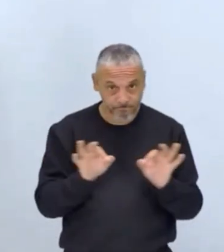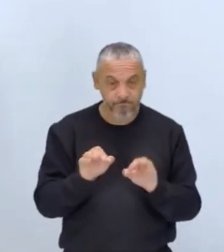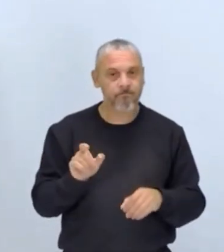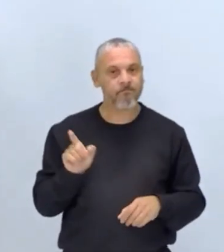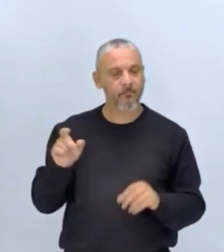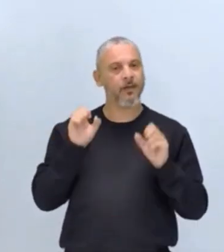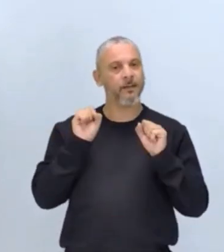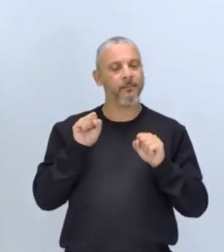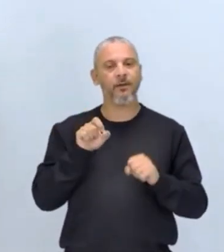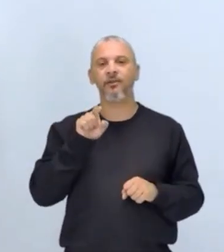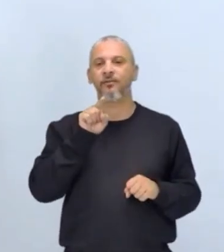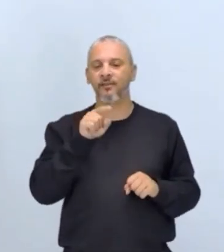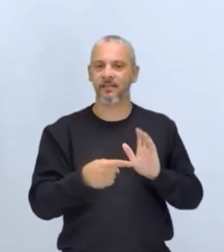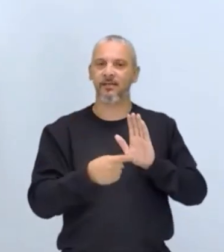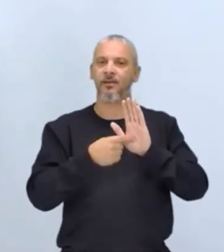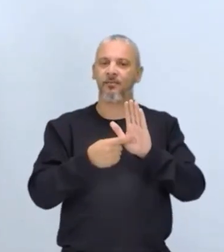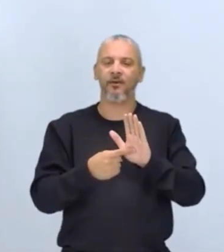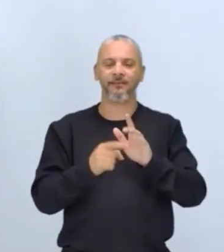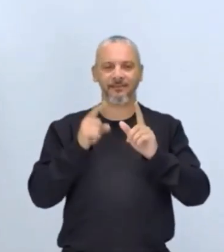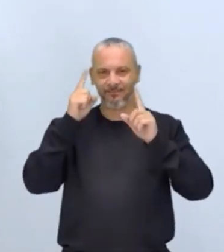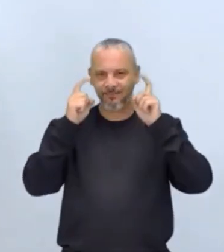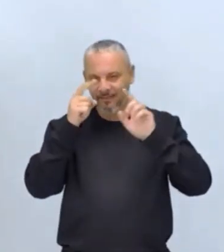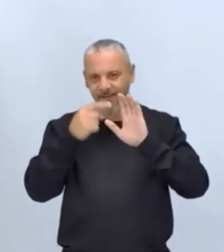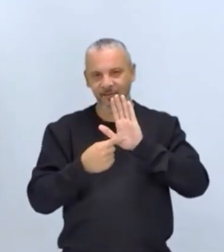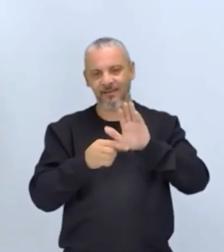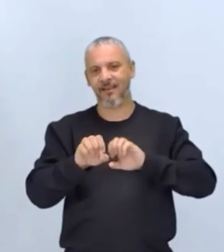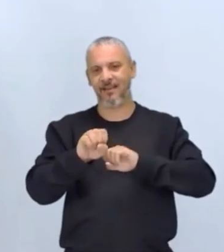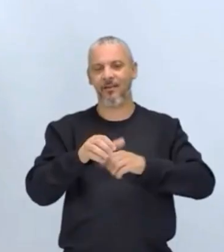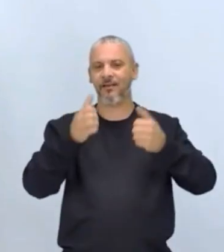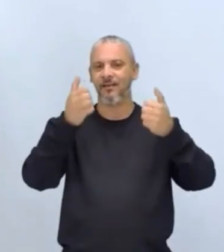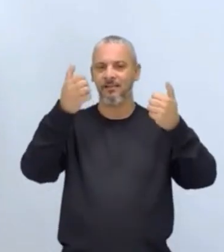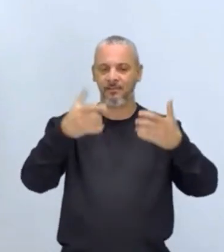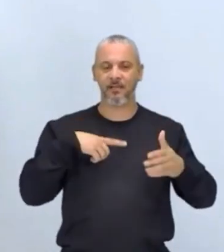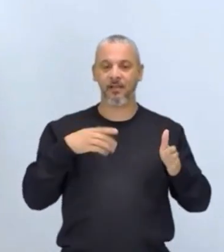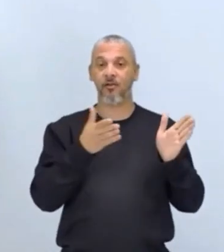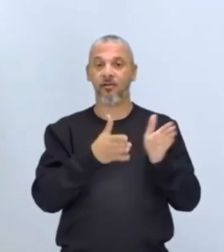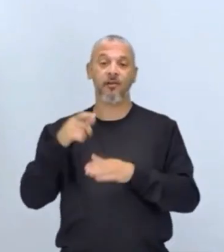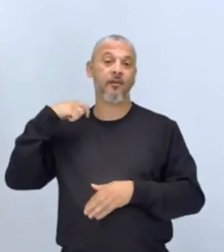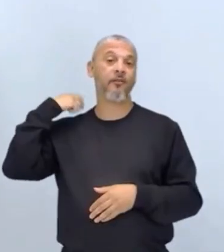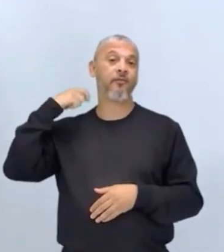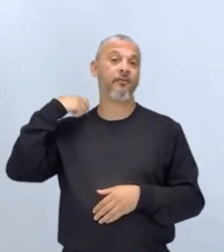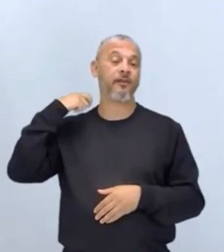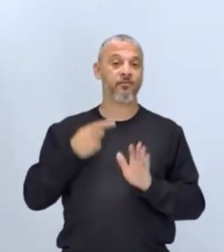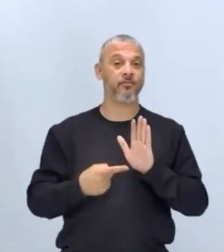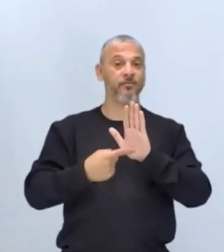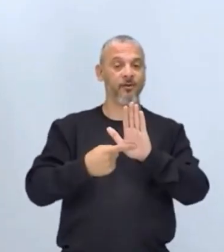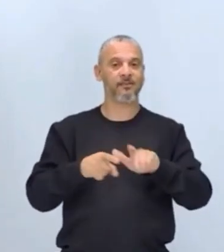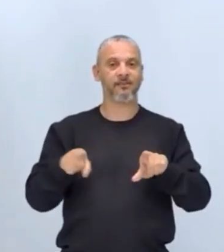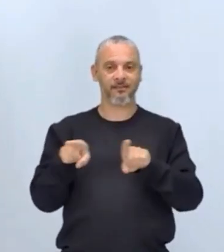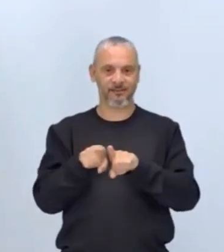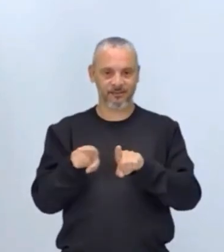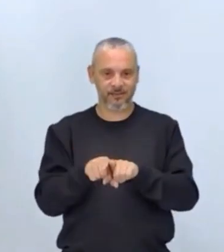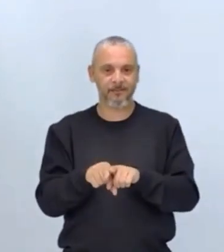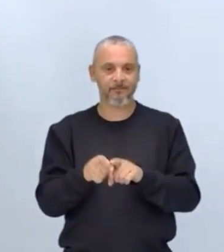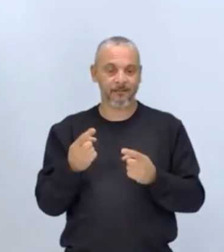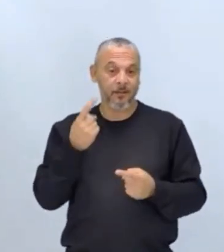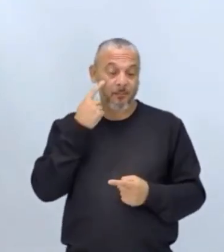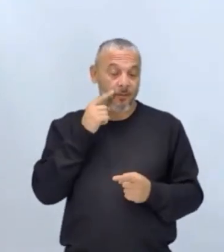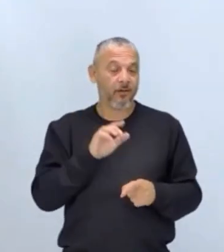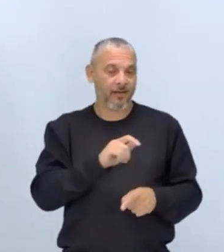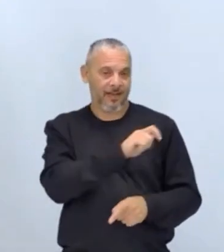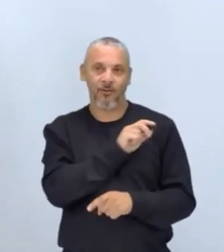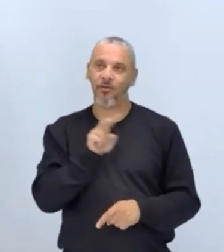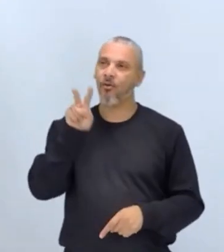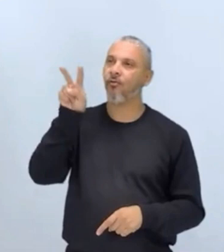aqui, você pode mostrar o GIF da própria aula. Dentro da aula tem o vídeo do autômato funcionando e o autômato funcionando ali pode